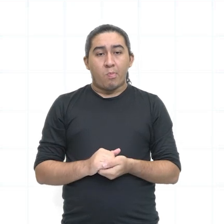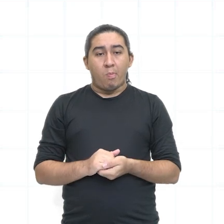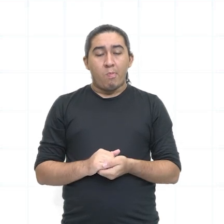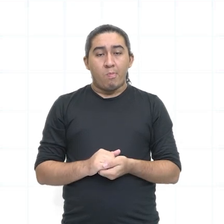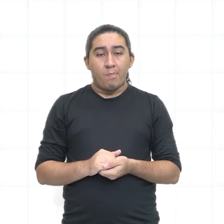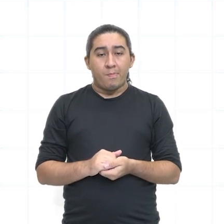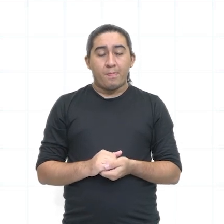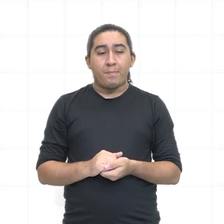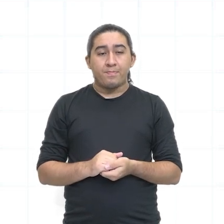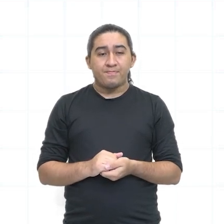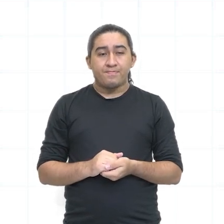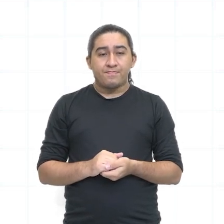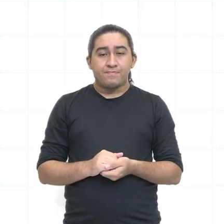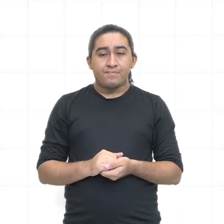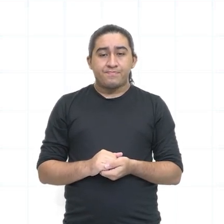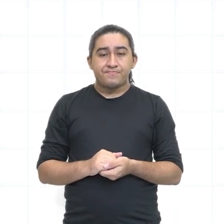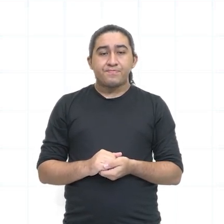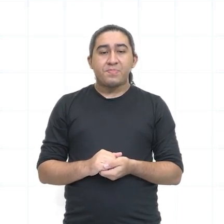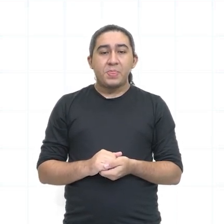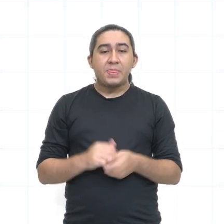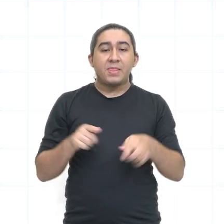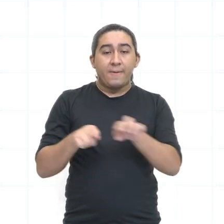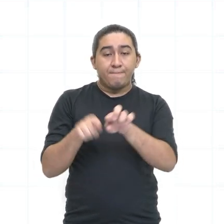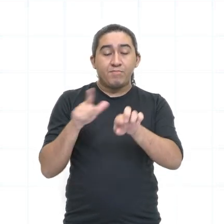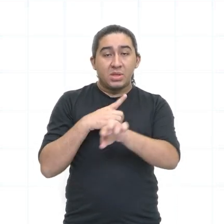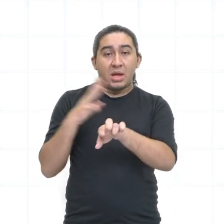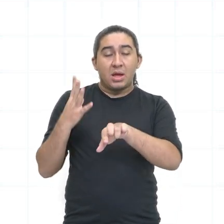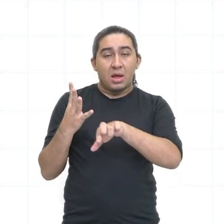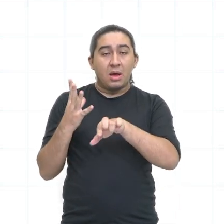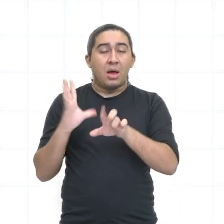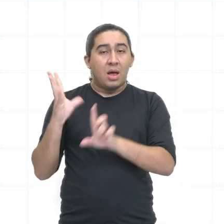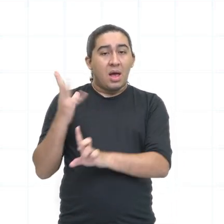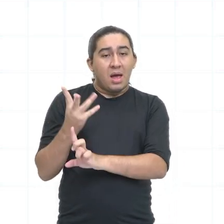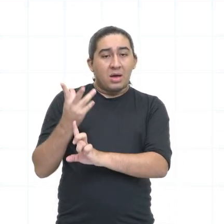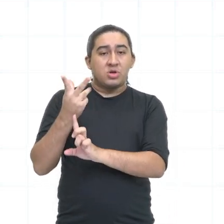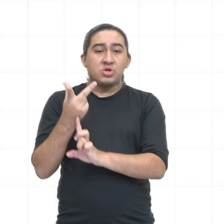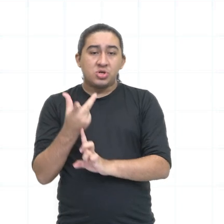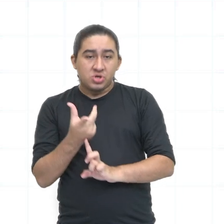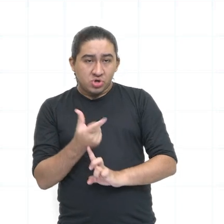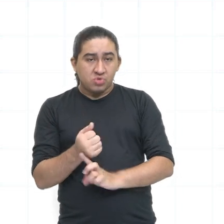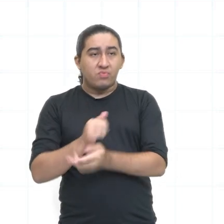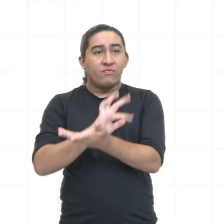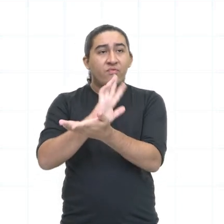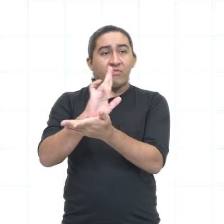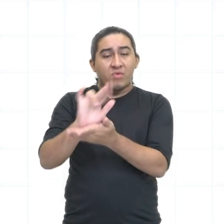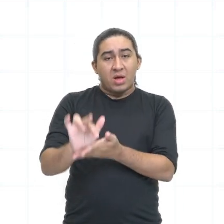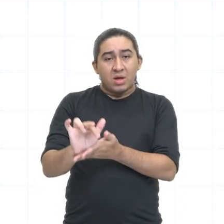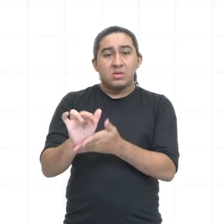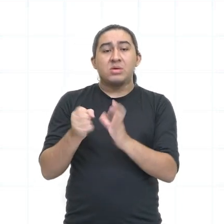nós temos mistura de estilos artísticos, temos também